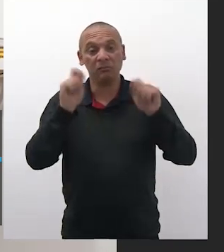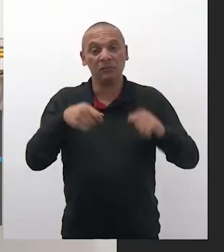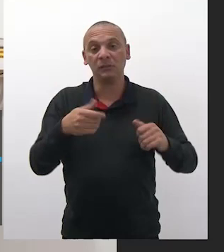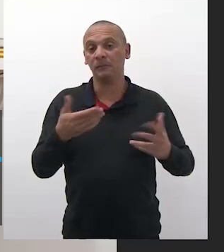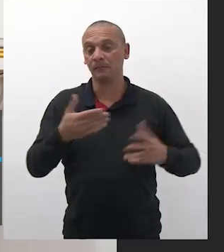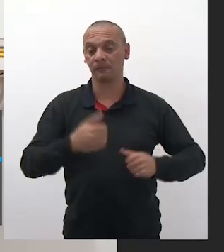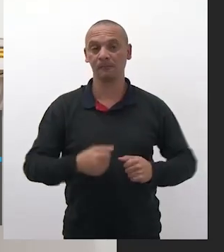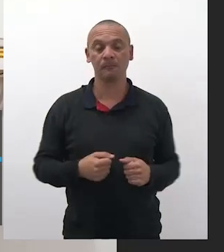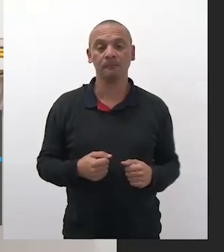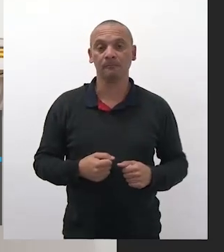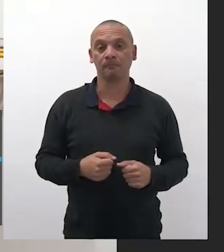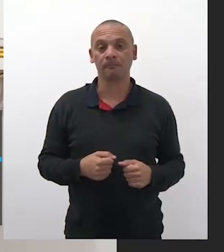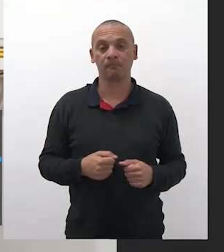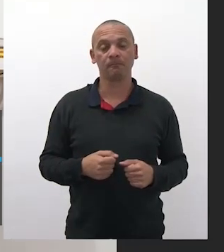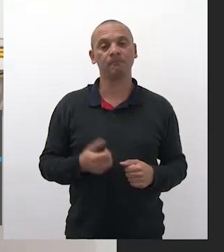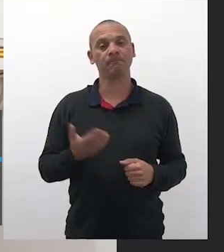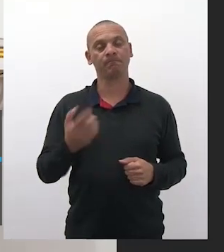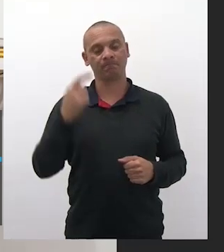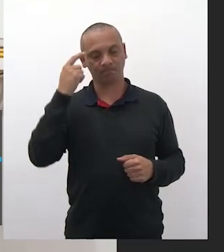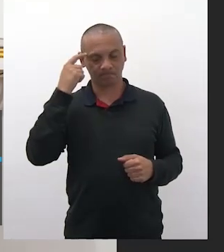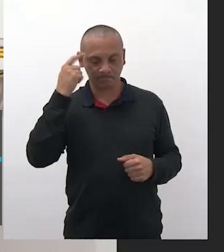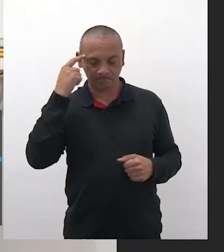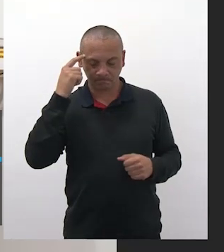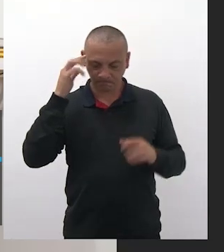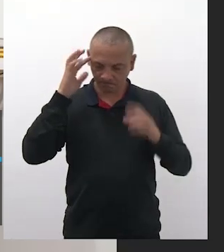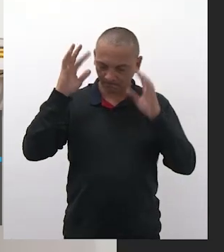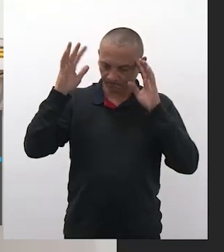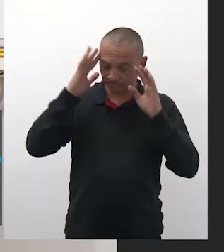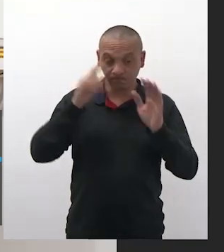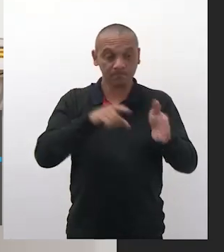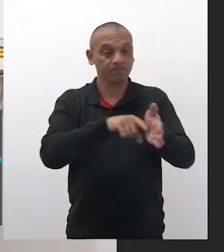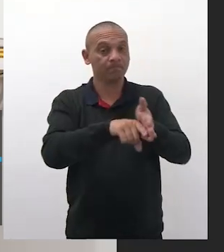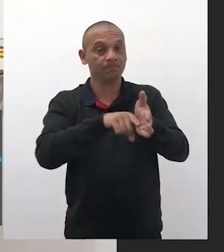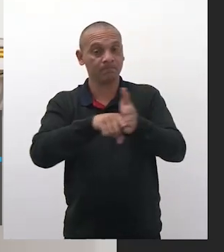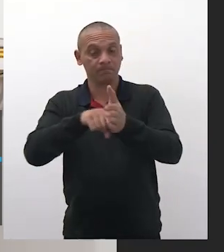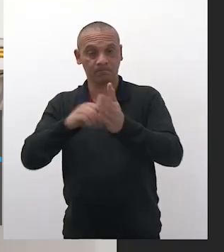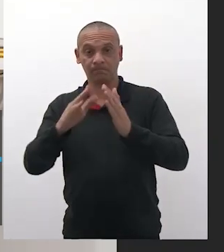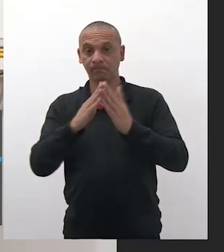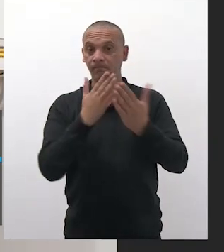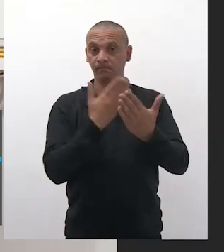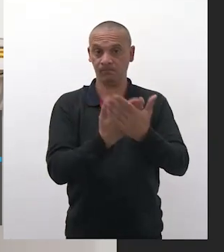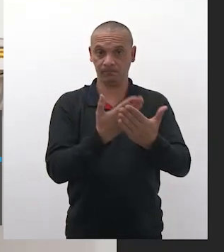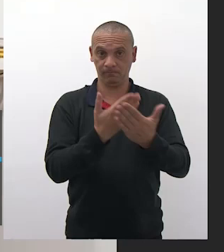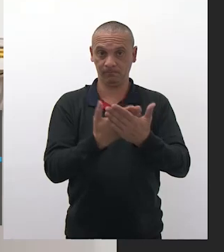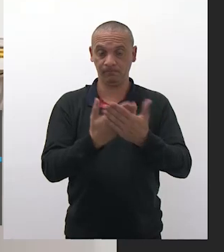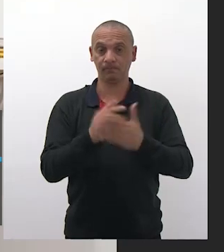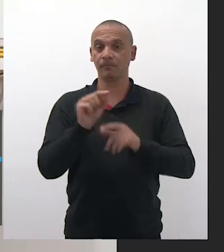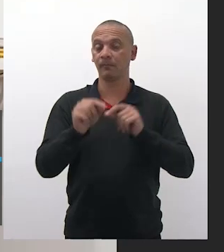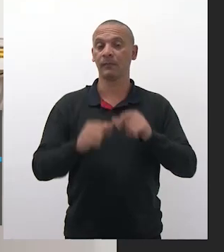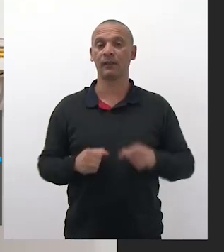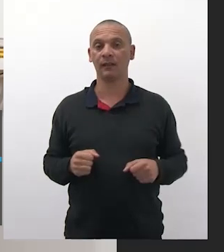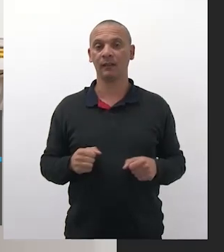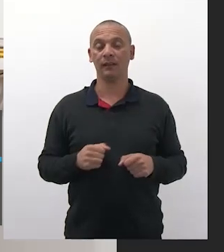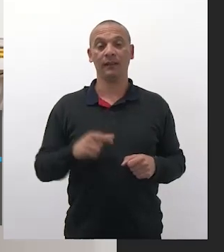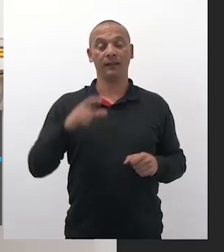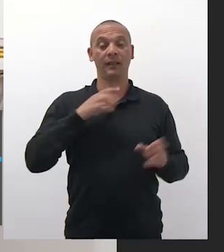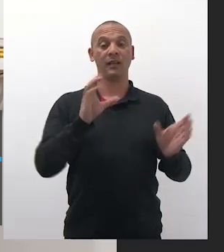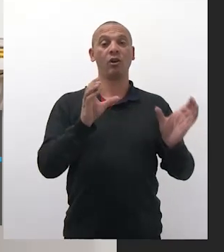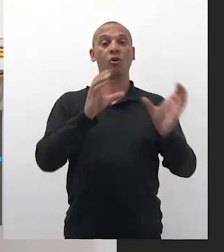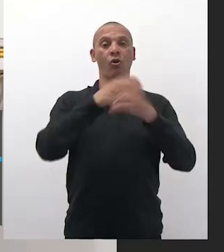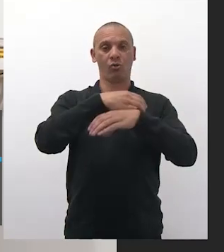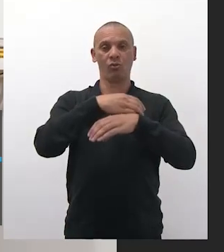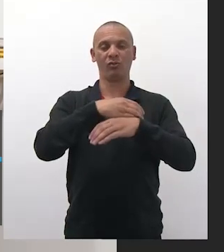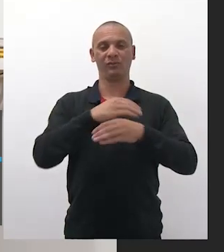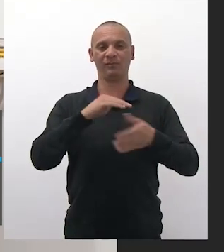profissão. Aí eu fui pesquisar, encontrei um concurso